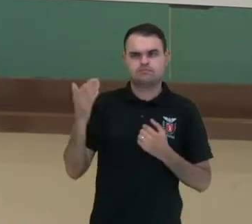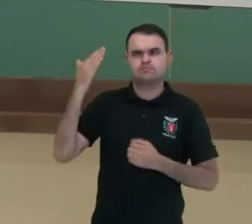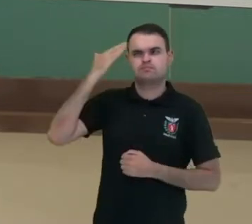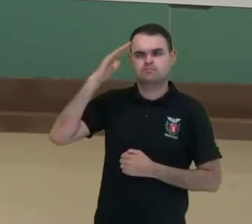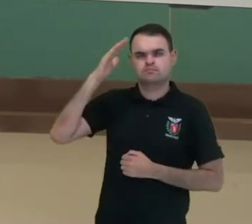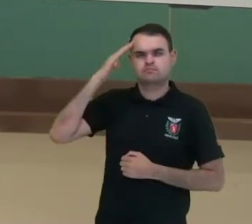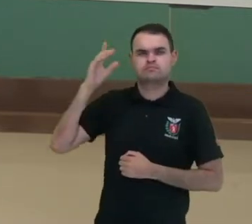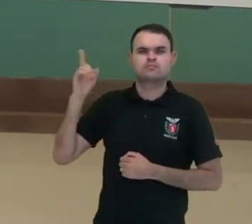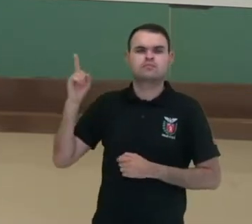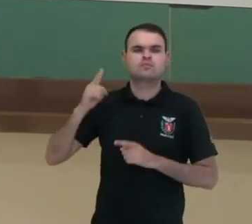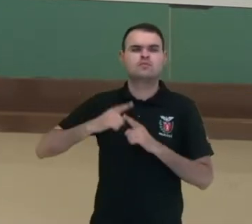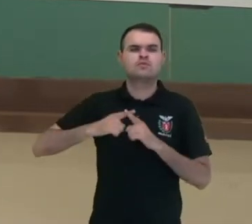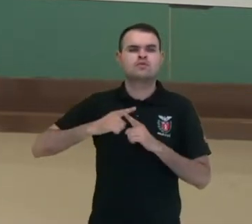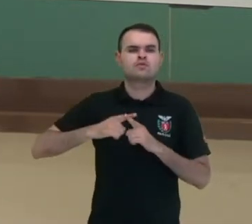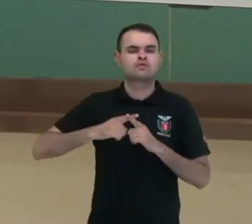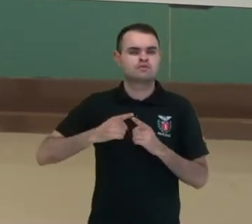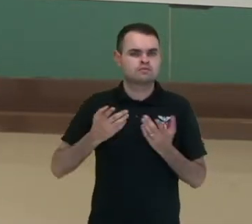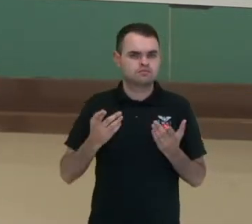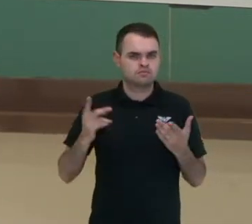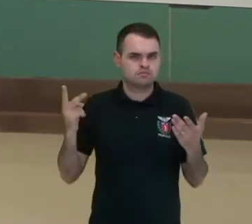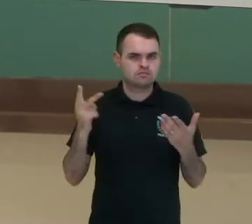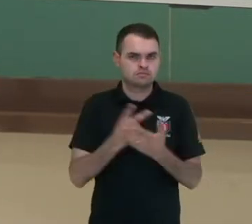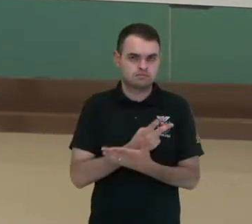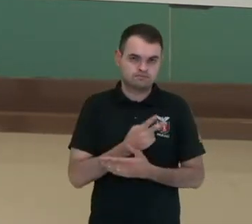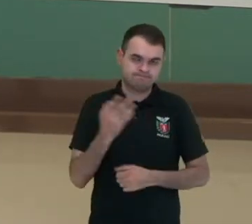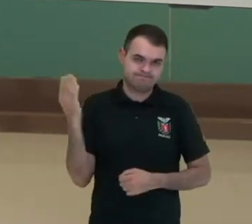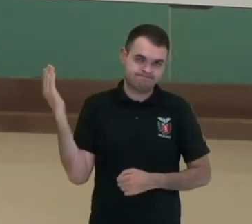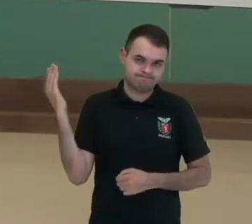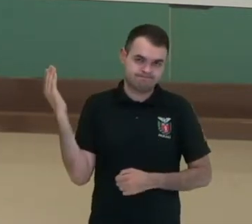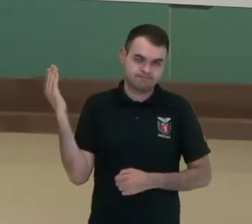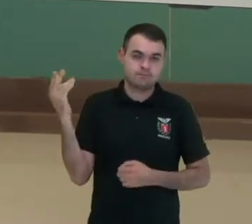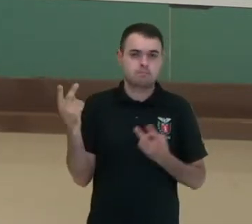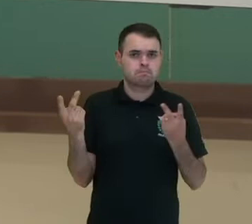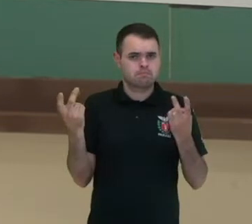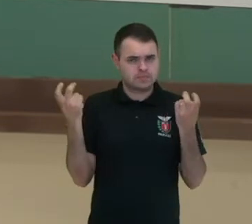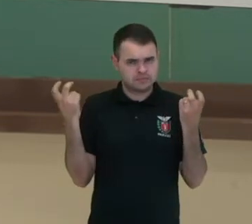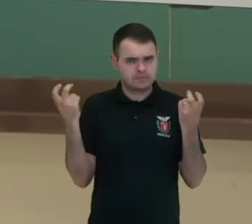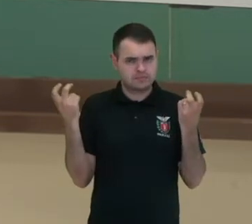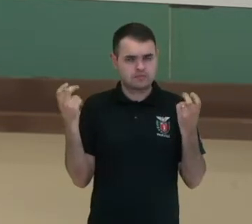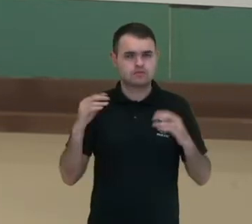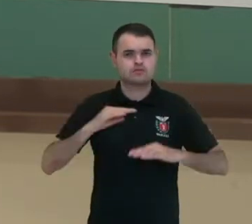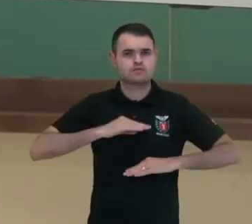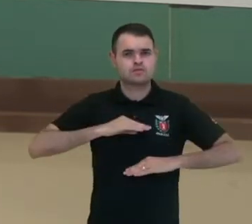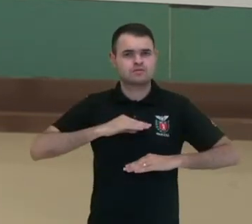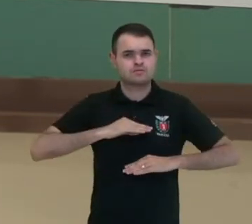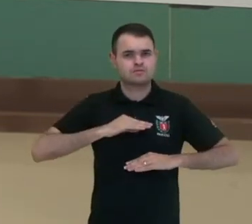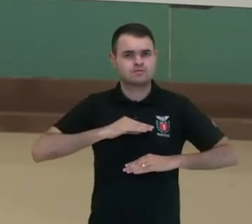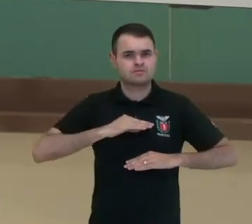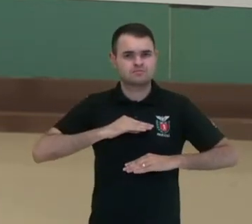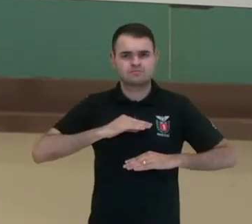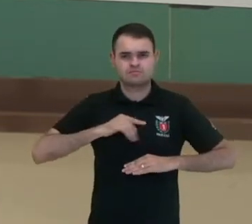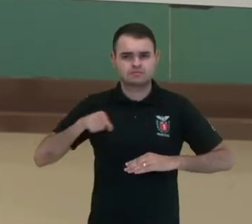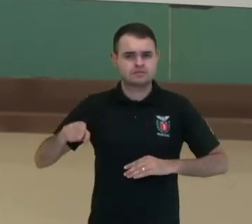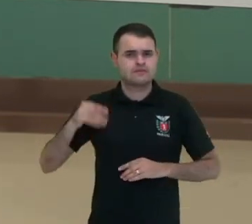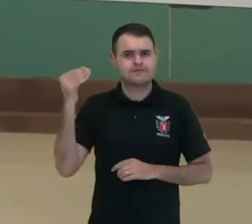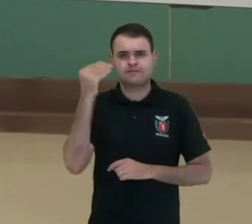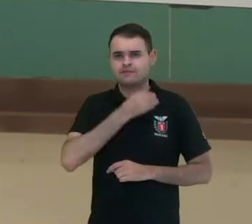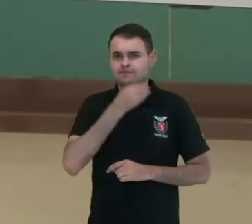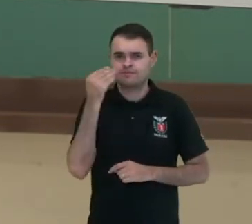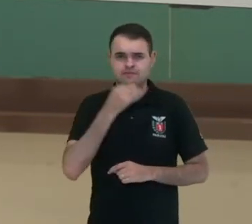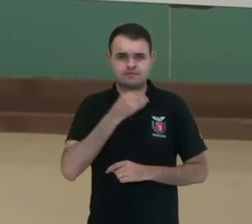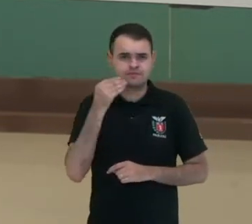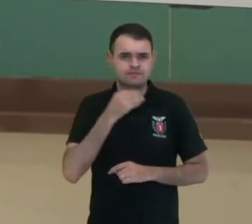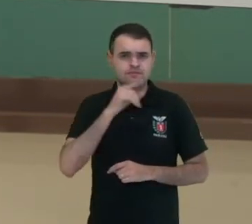o porquê que isso possivelmente acontece, Observem ali a situação de vulnerabilidade, de